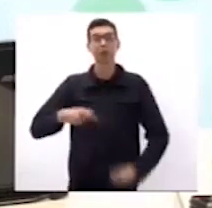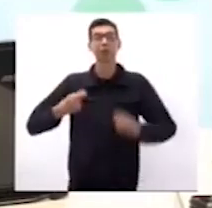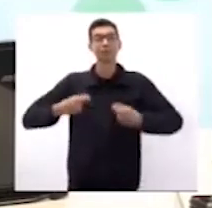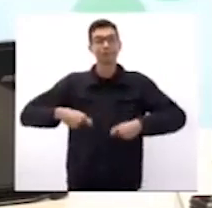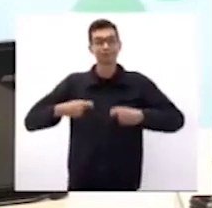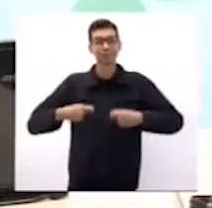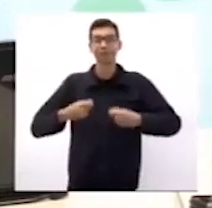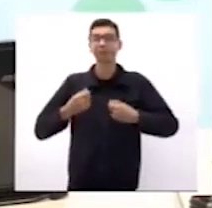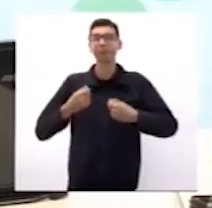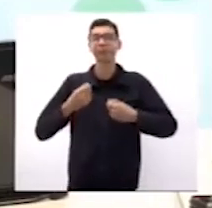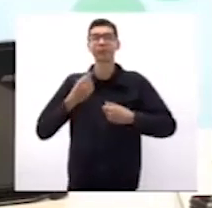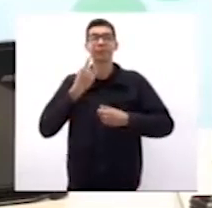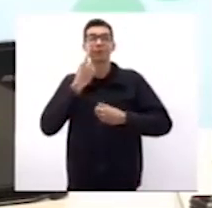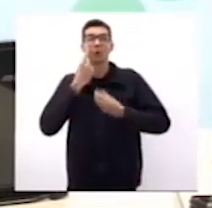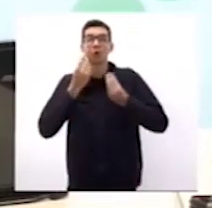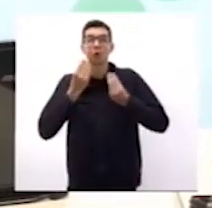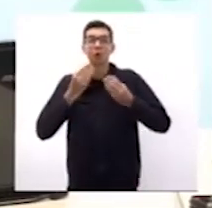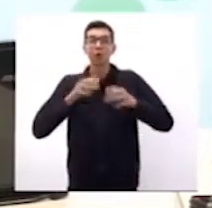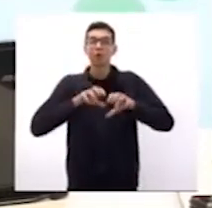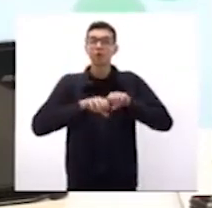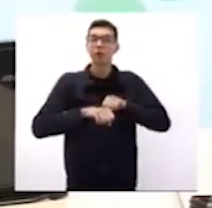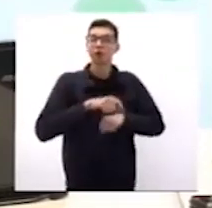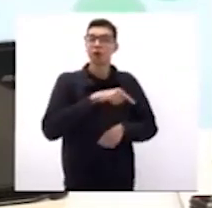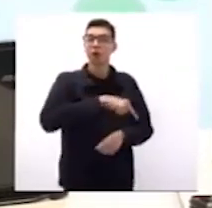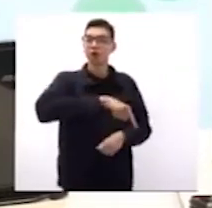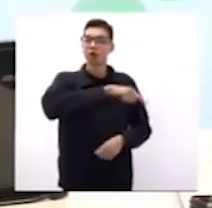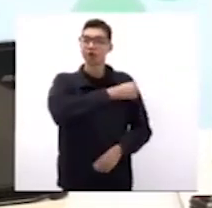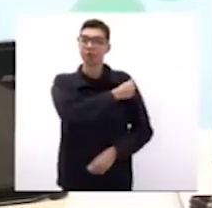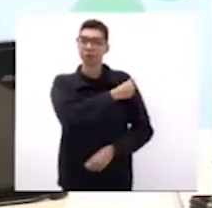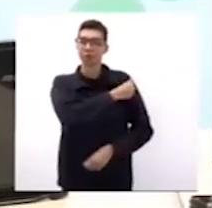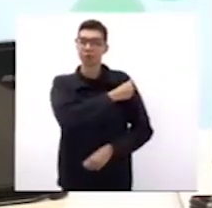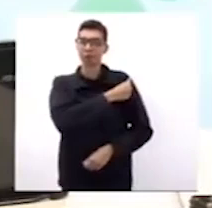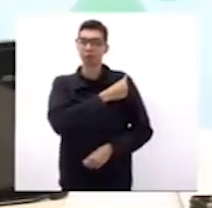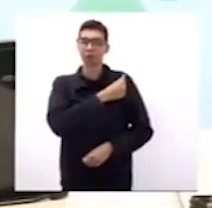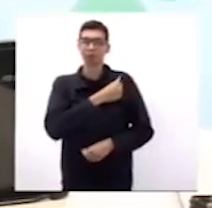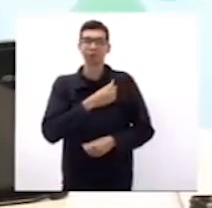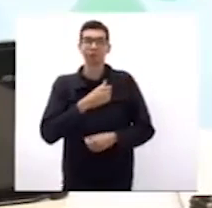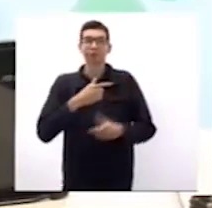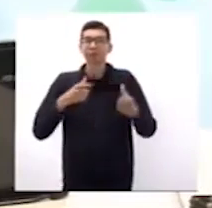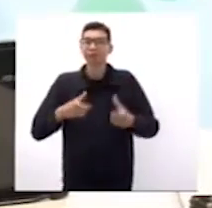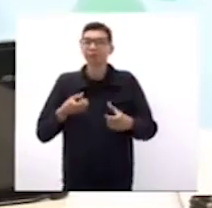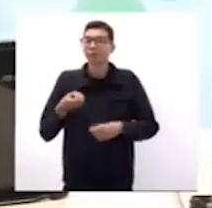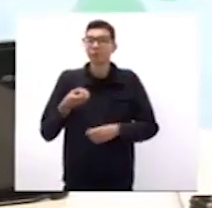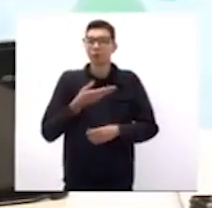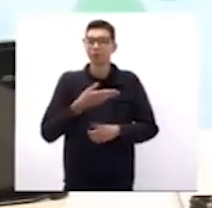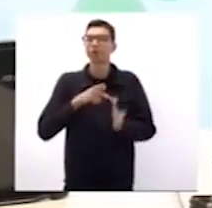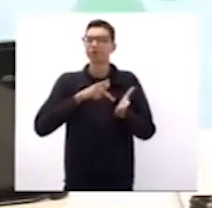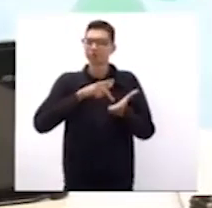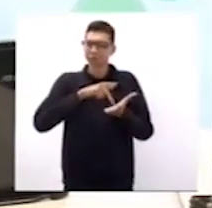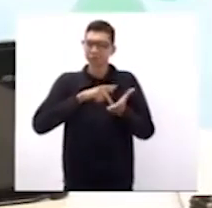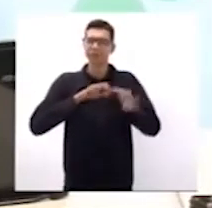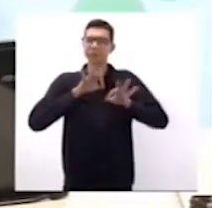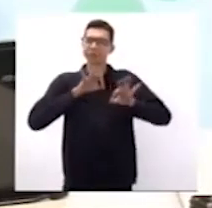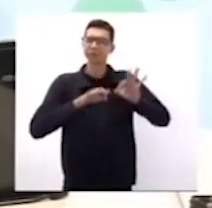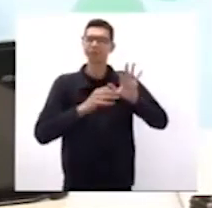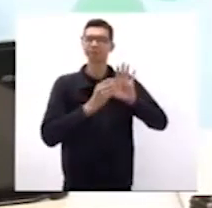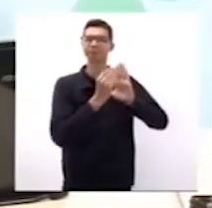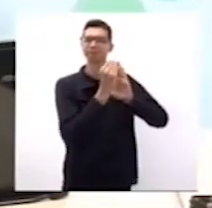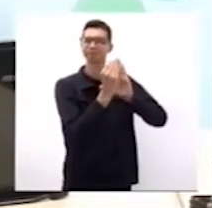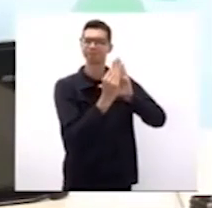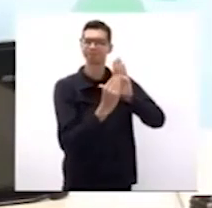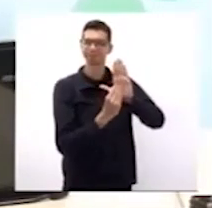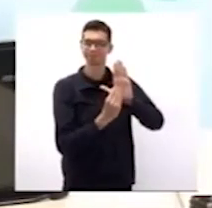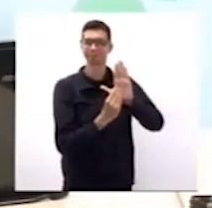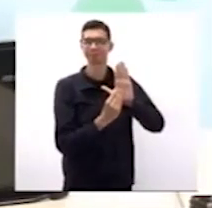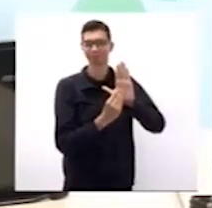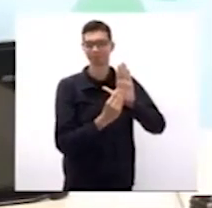percurso formativo do aluno num ambiente totalmente novo, né? Instituir aí uma cultura digital,